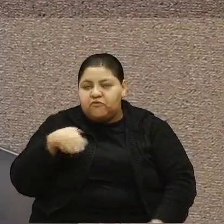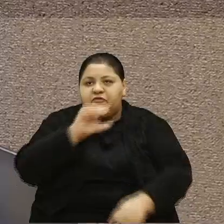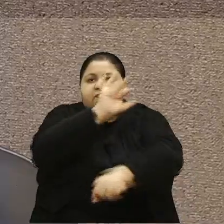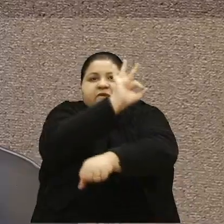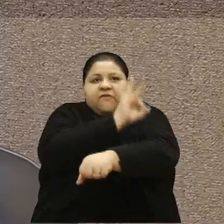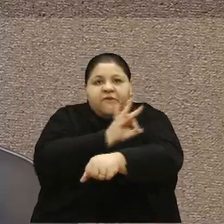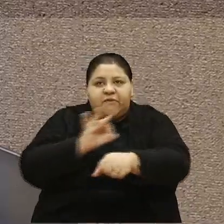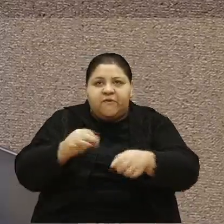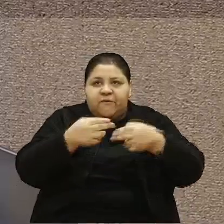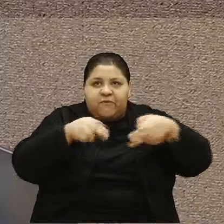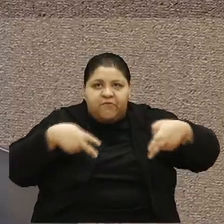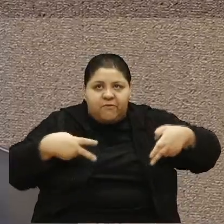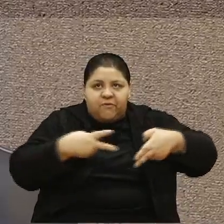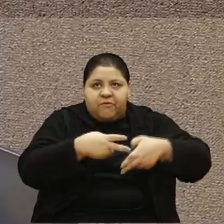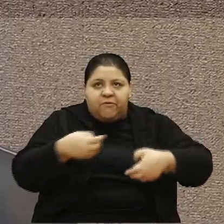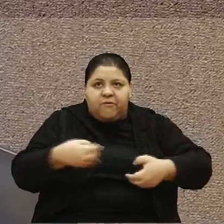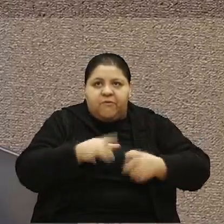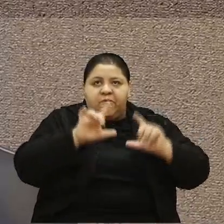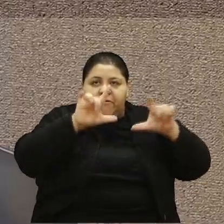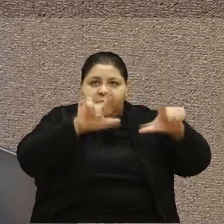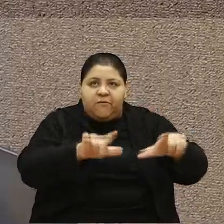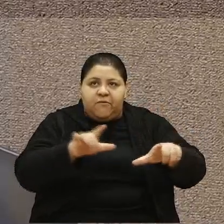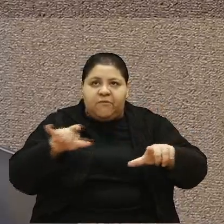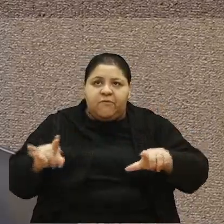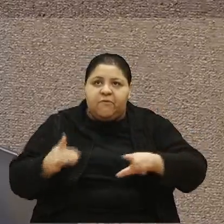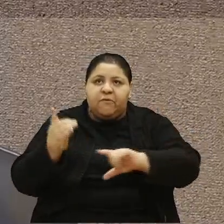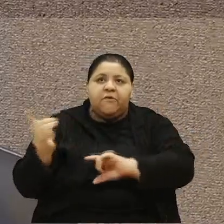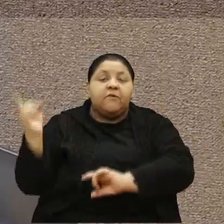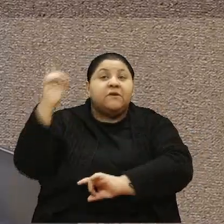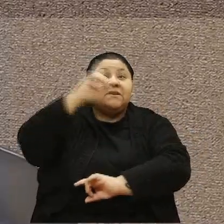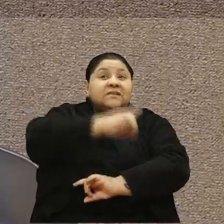que inaugurou um novo espaço nos últimos dias.